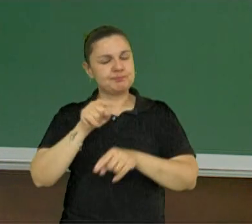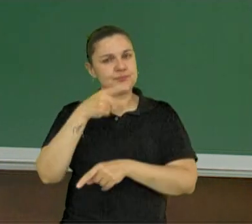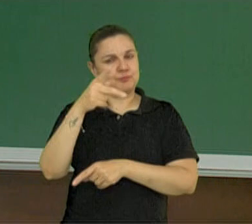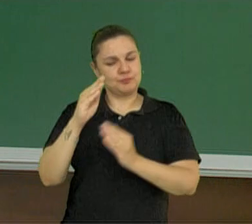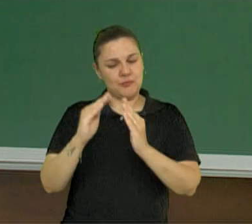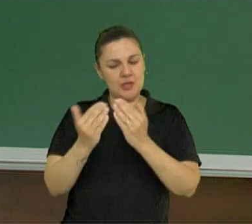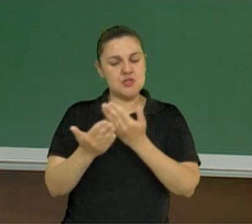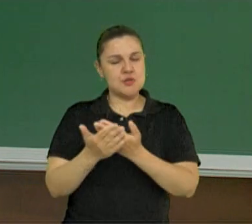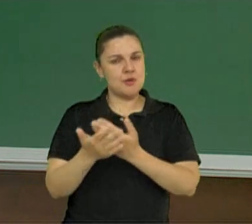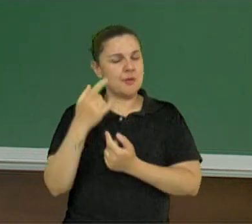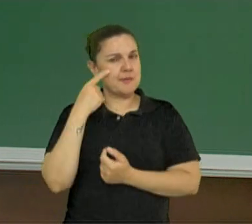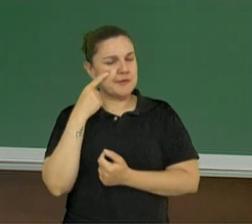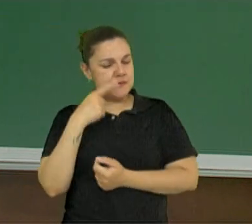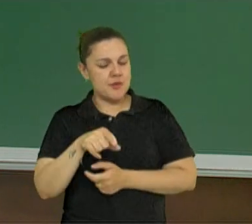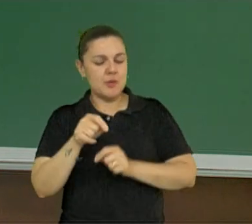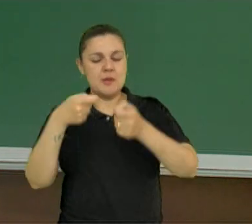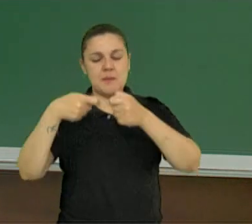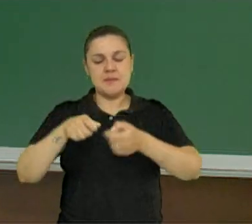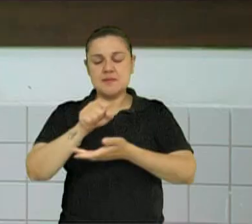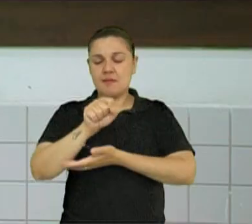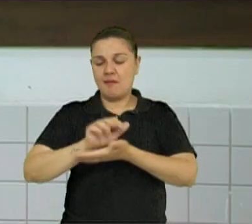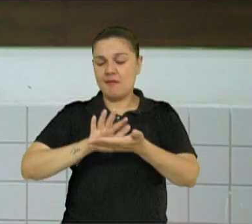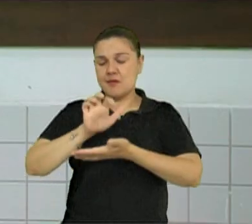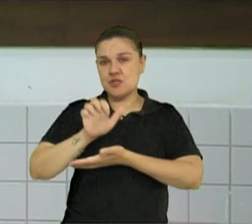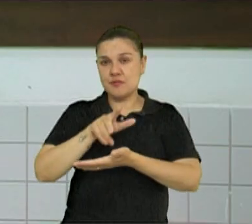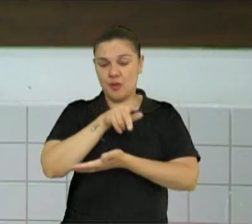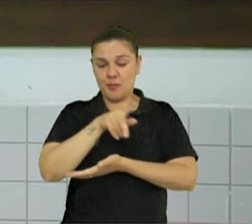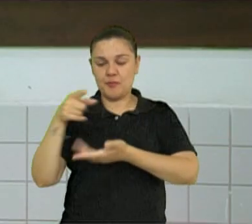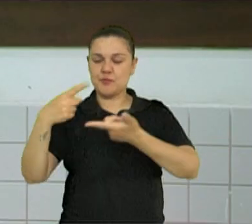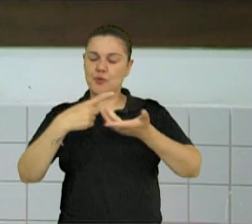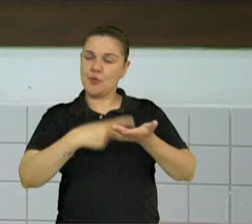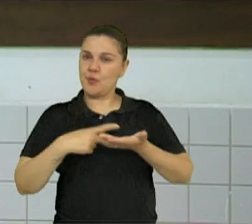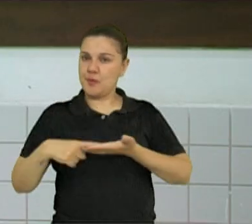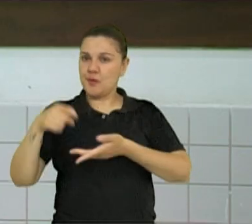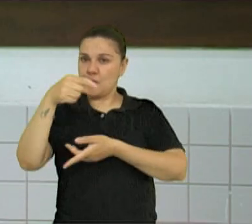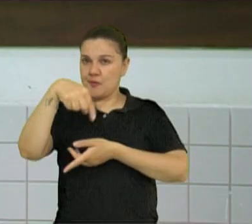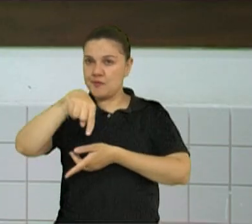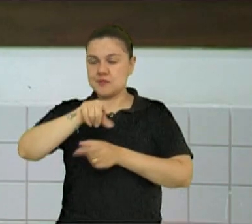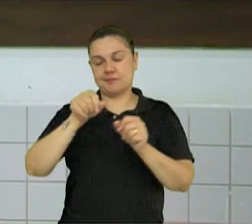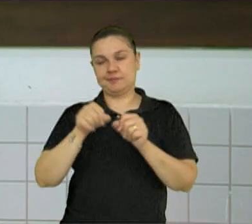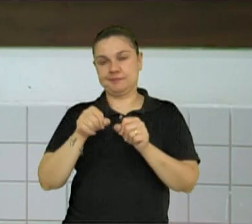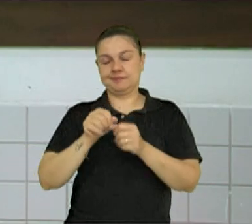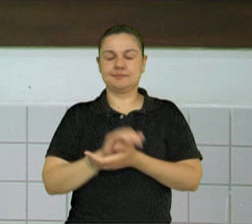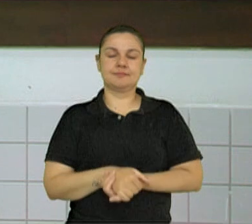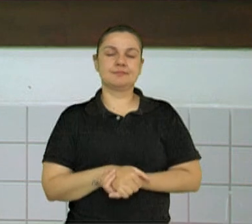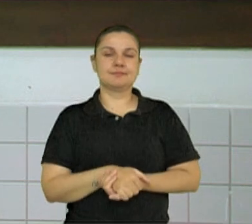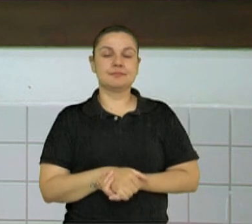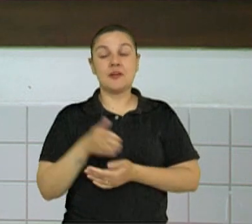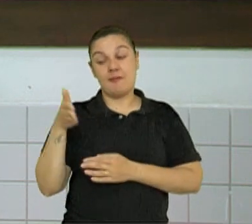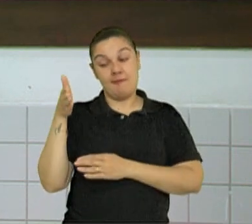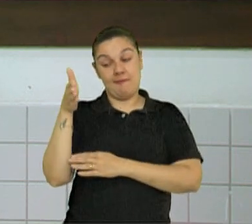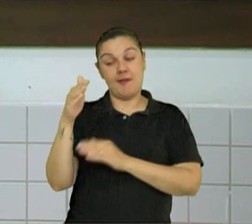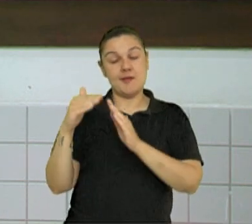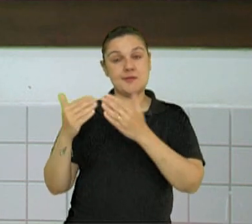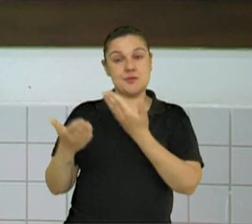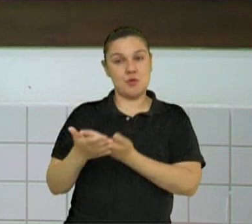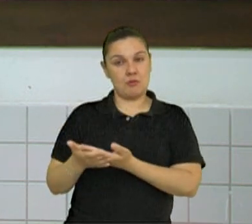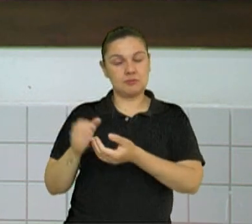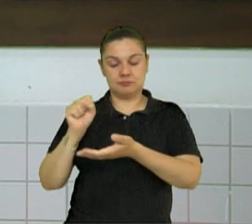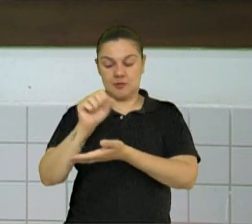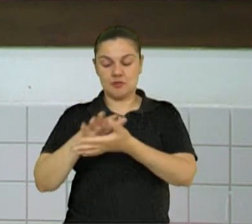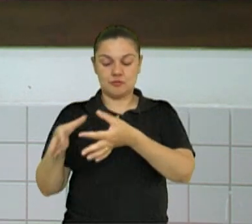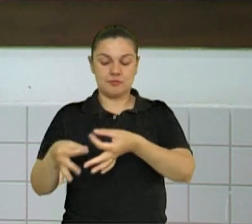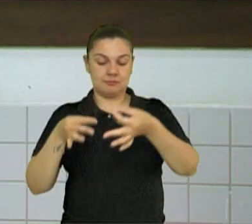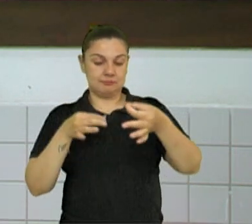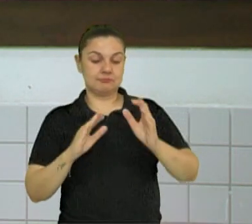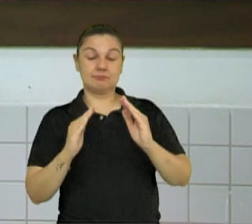sua escola para que você veja quais são as atividades que os professores estão disponibilizando para você fazer. Você vai até a escola, pega a sua atividade,